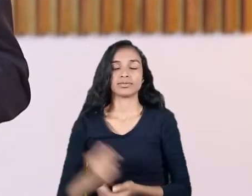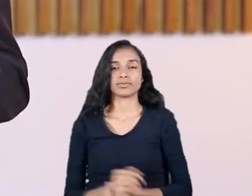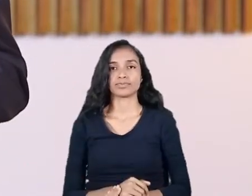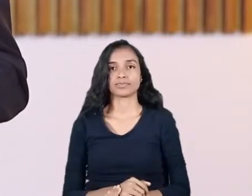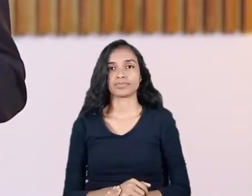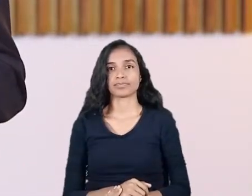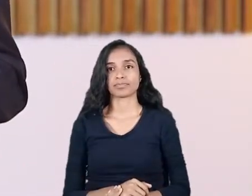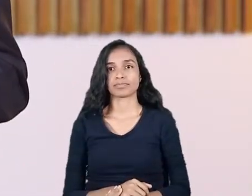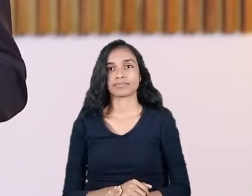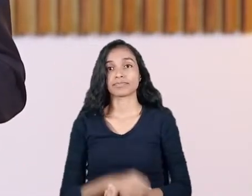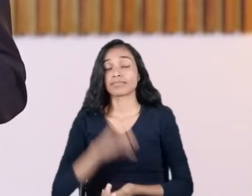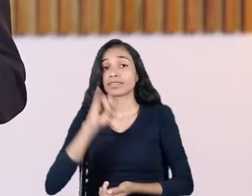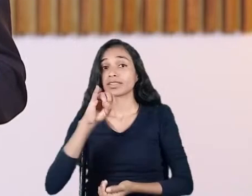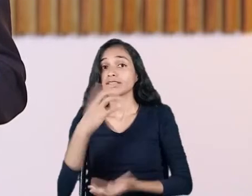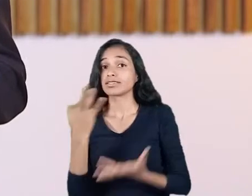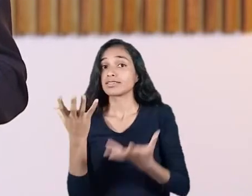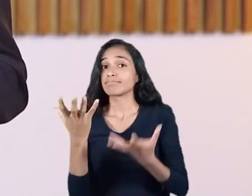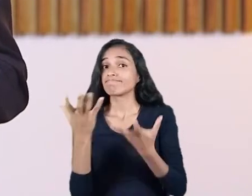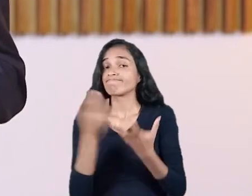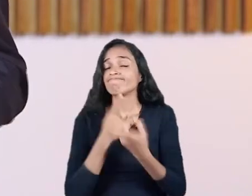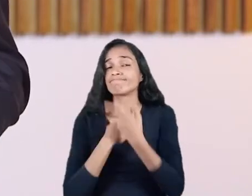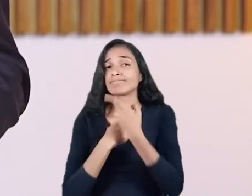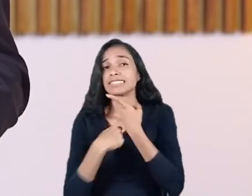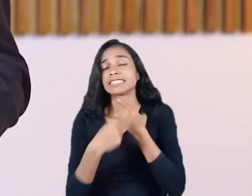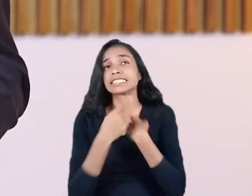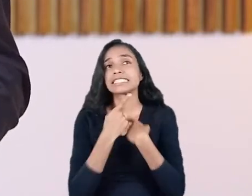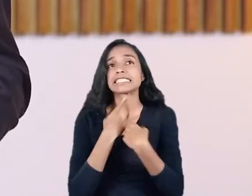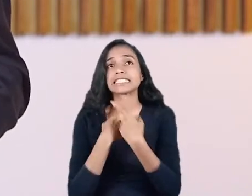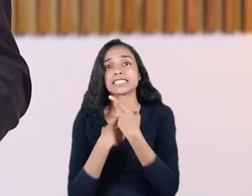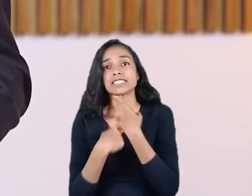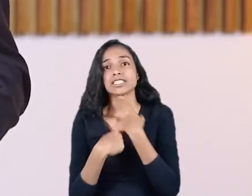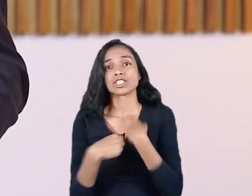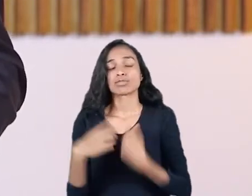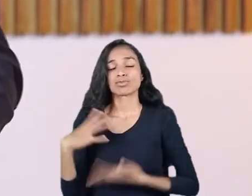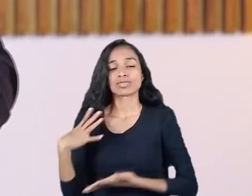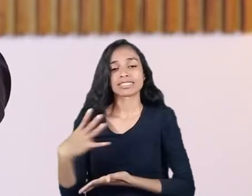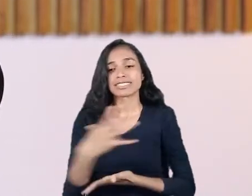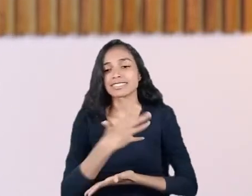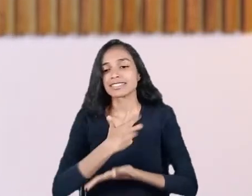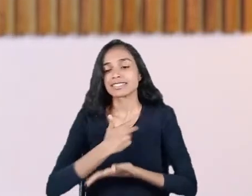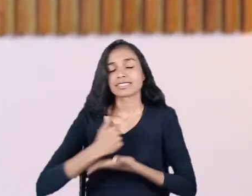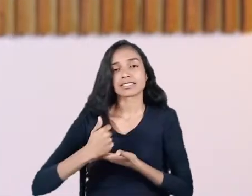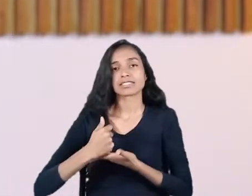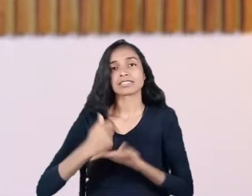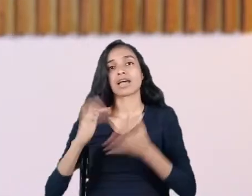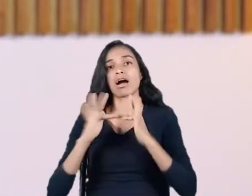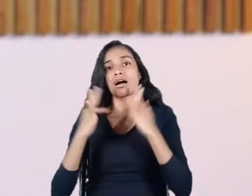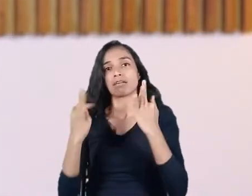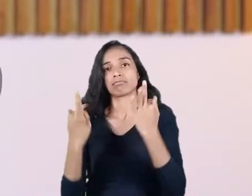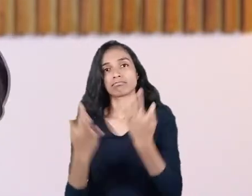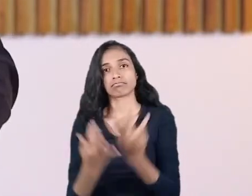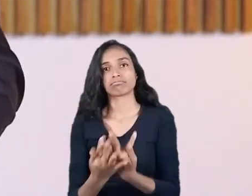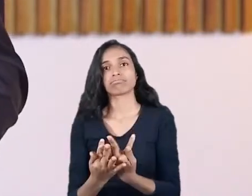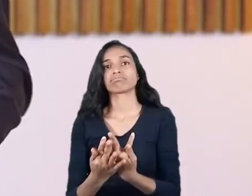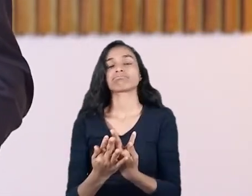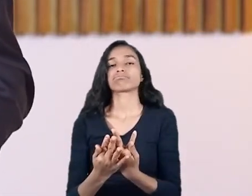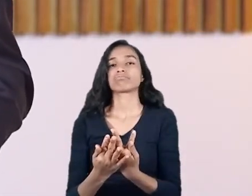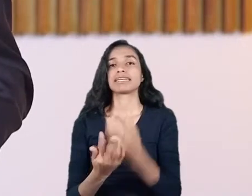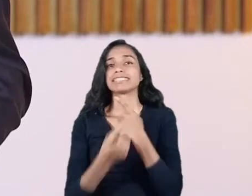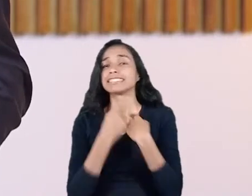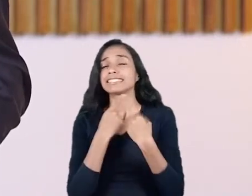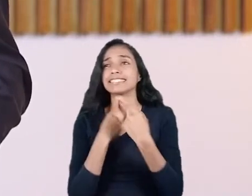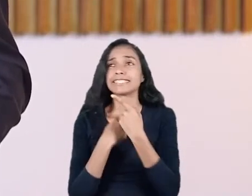nós queremos, de alguma forma, salvar a nossa família, se nós queremos, de alguma forma, salvar os